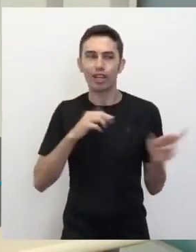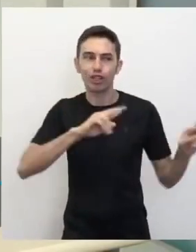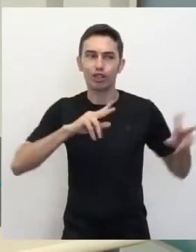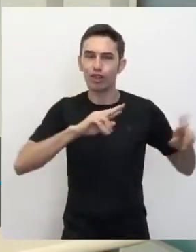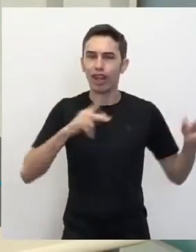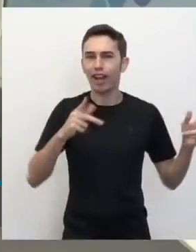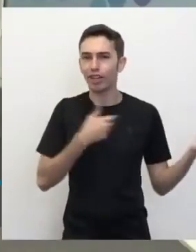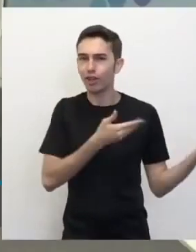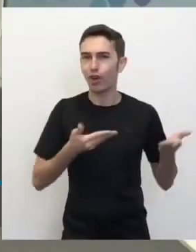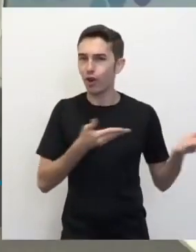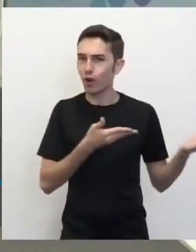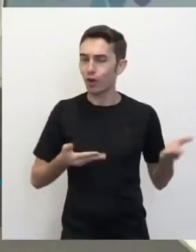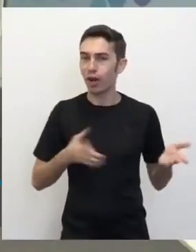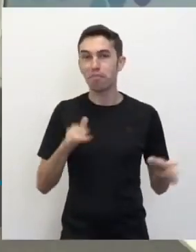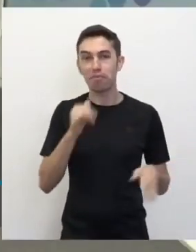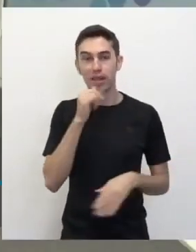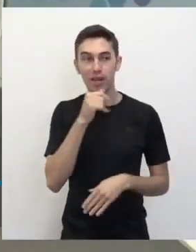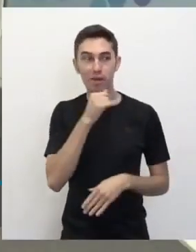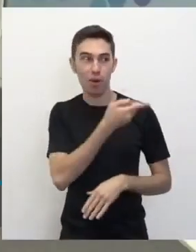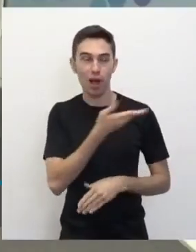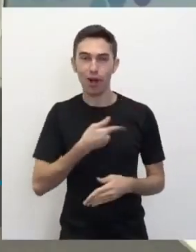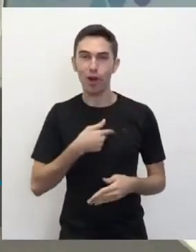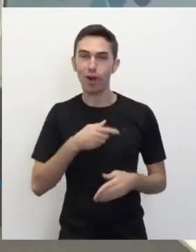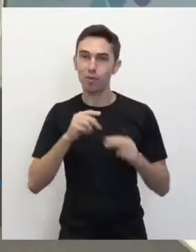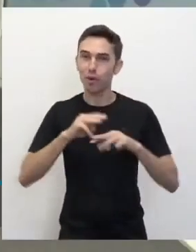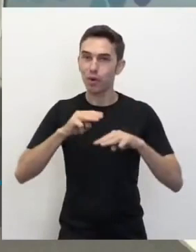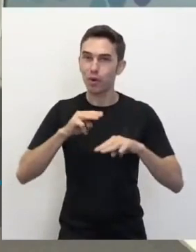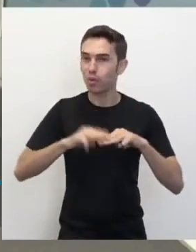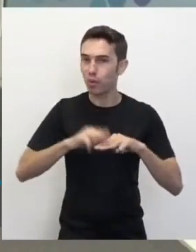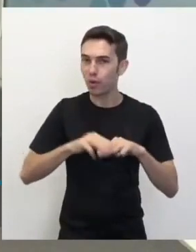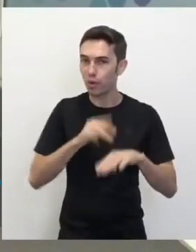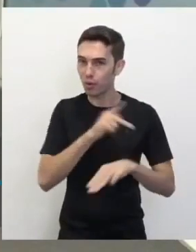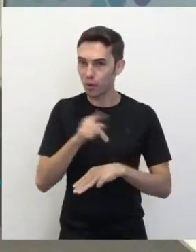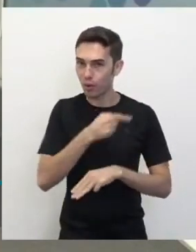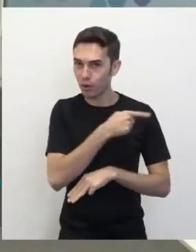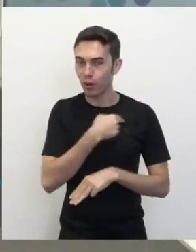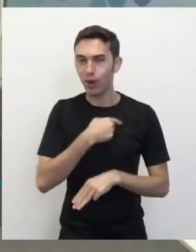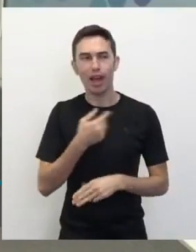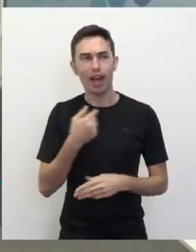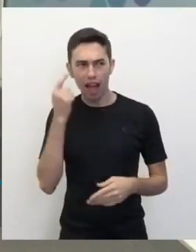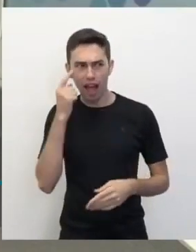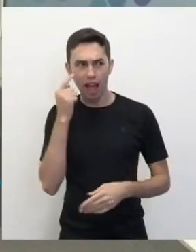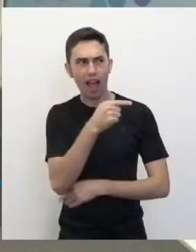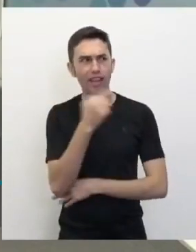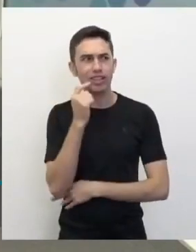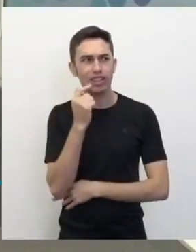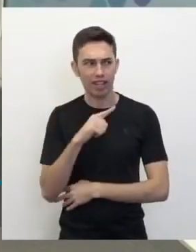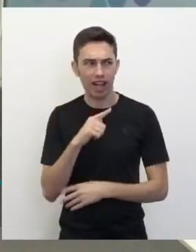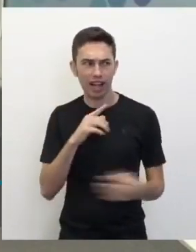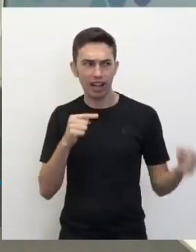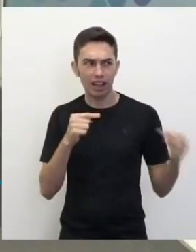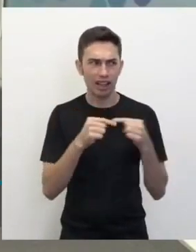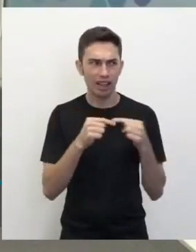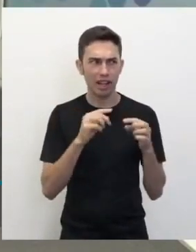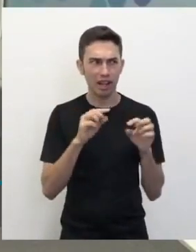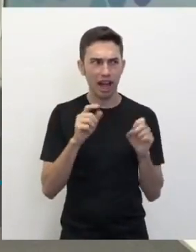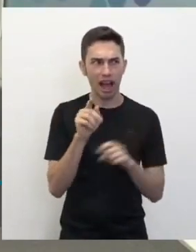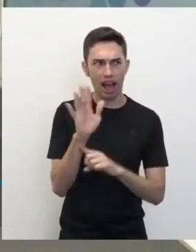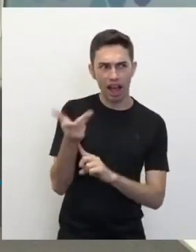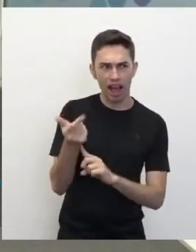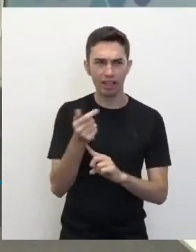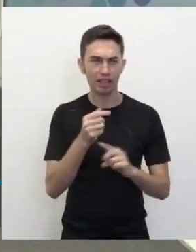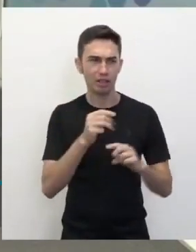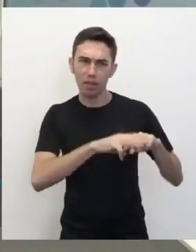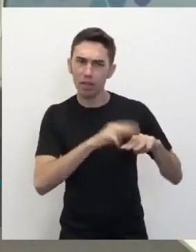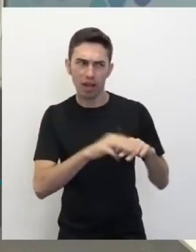ele sofrer aqui com a gente em arte ou gostar demais. Será que a arte e matemática tem a ver, professor? Tudo interligado. Matemática tem tudo.